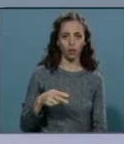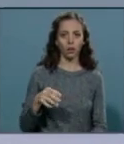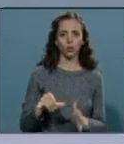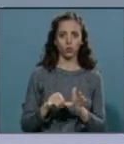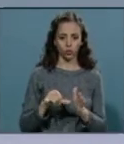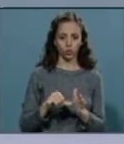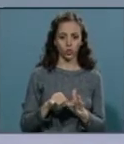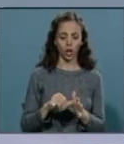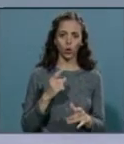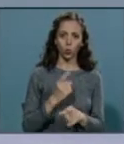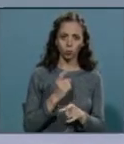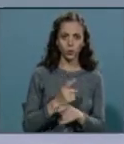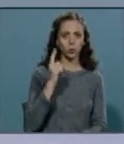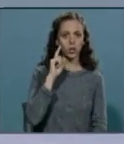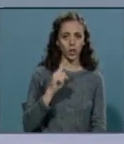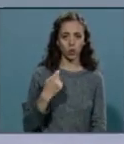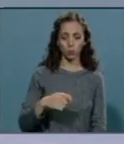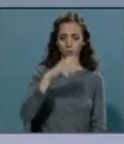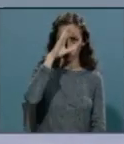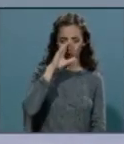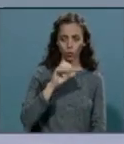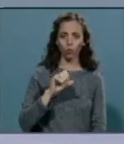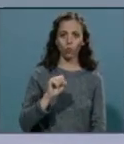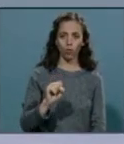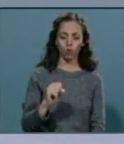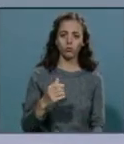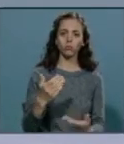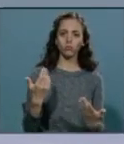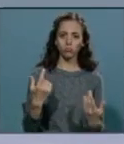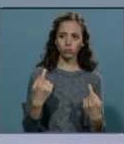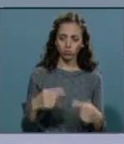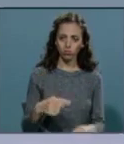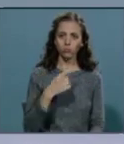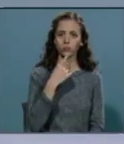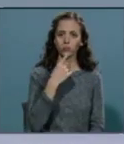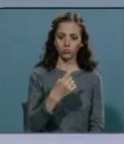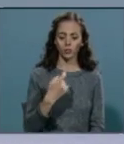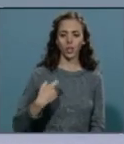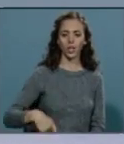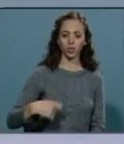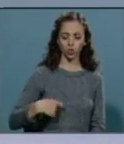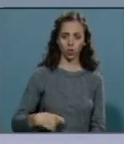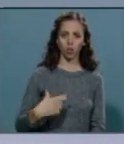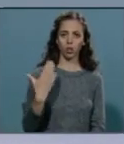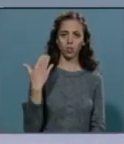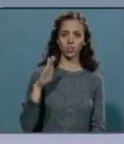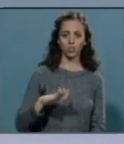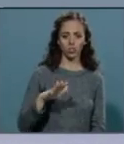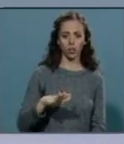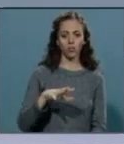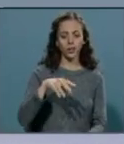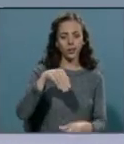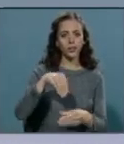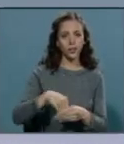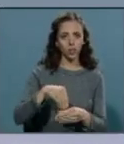funchal no mesmo dia em que o presidente do governo tinha referido que o nacional estava dentro